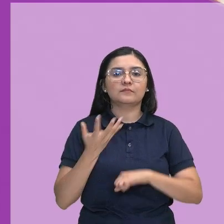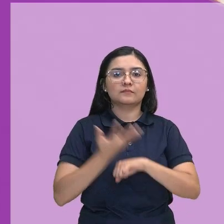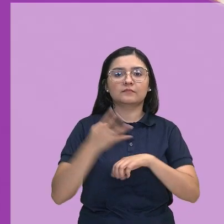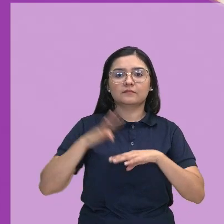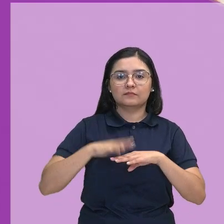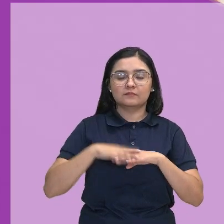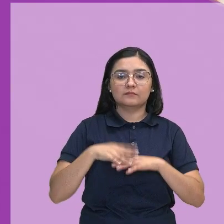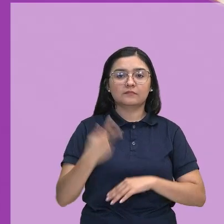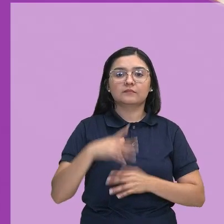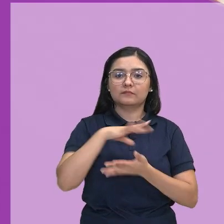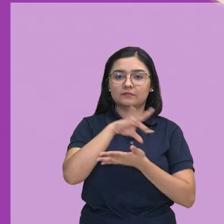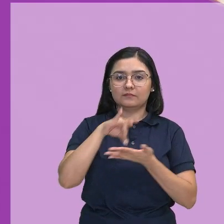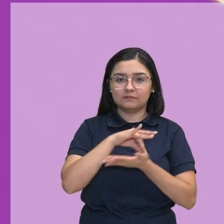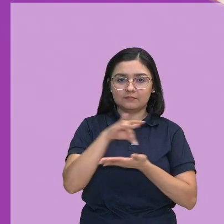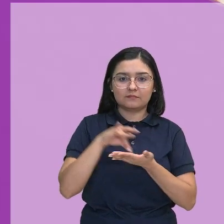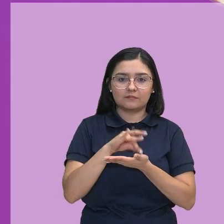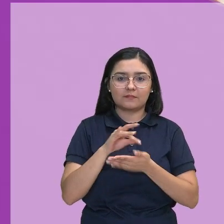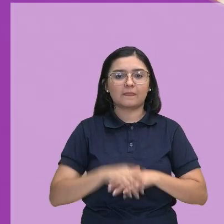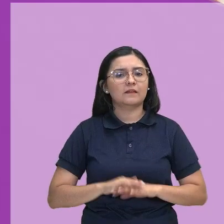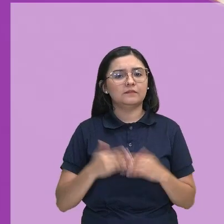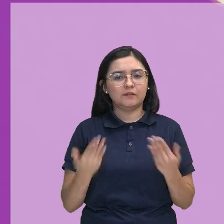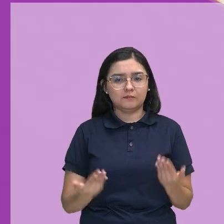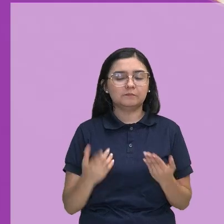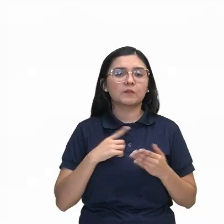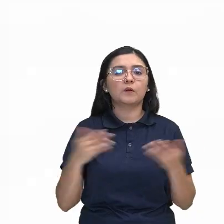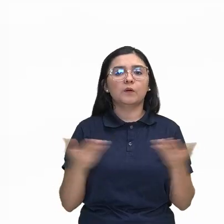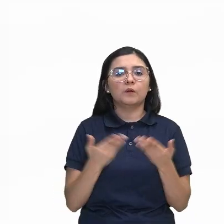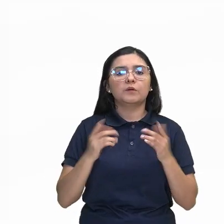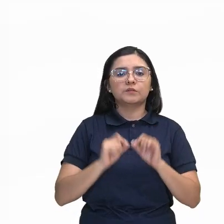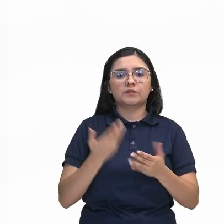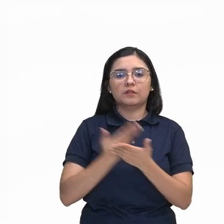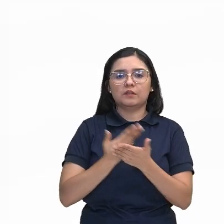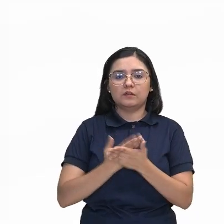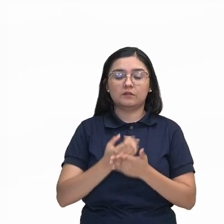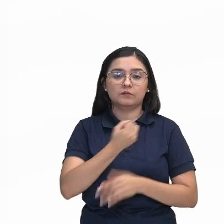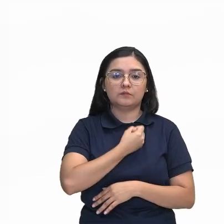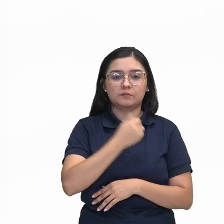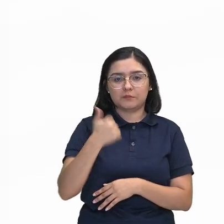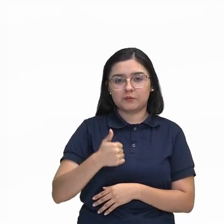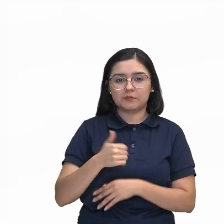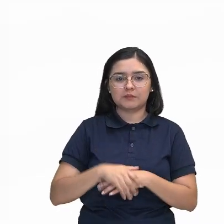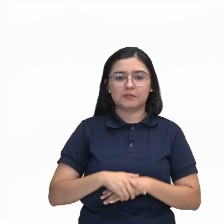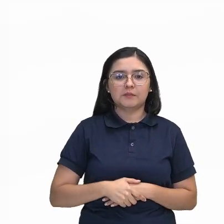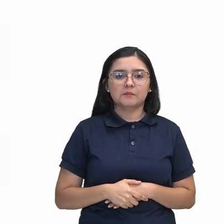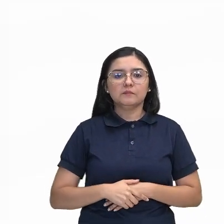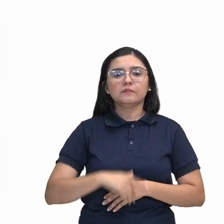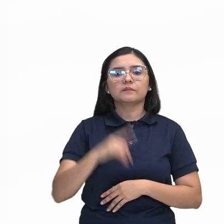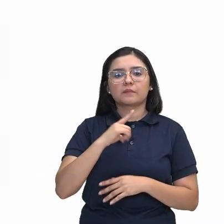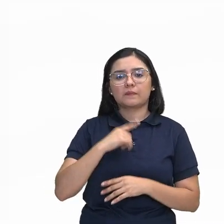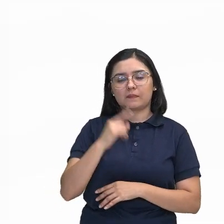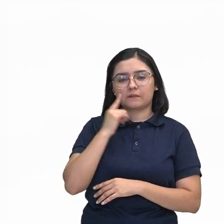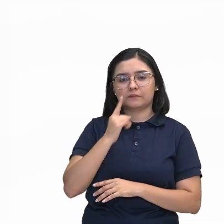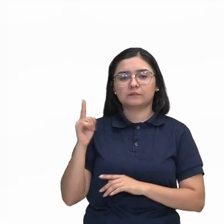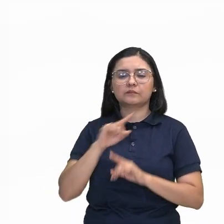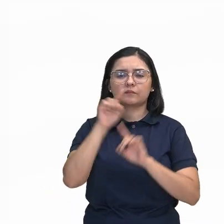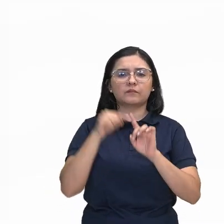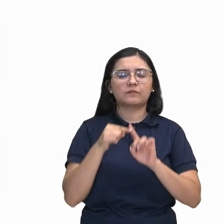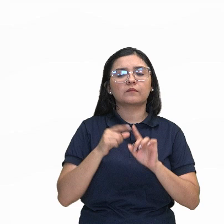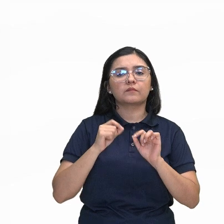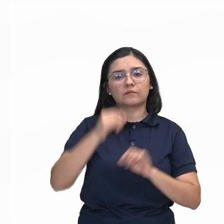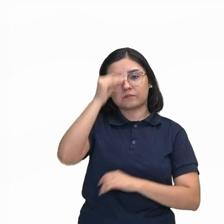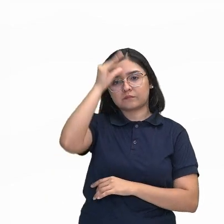matemática aqui do Centro de Mídias, e hoje será a nossa aula de número 11, que tem como objeto de